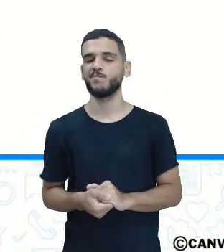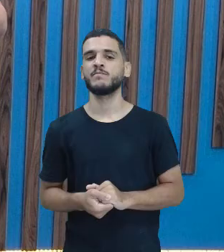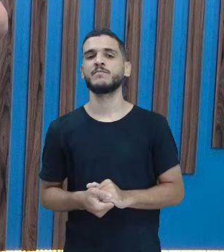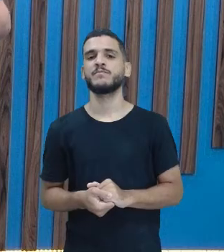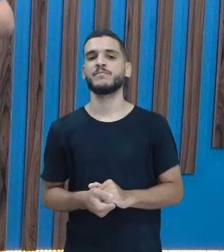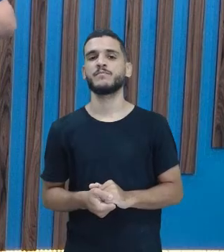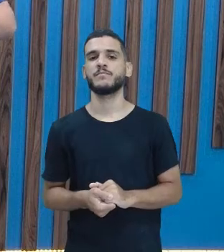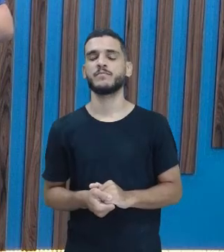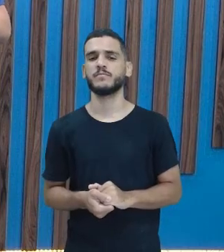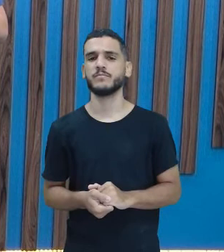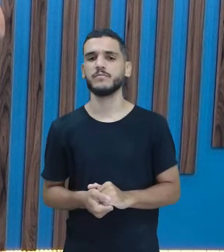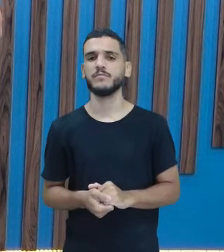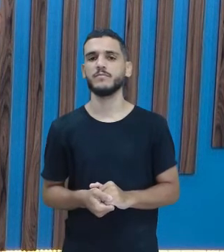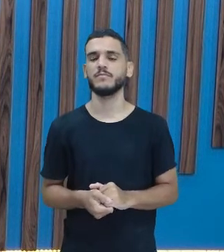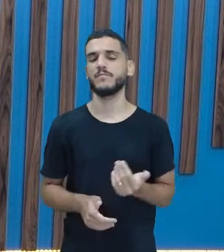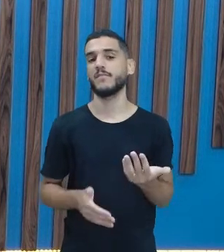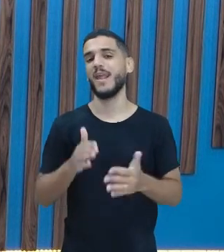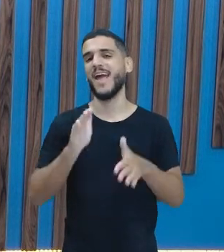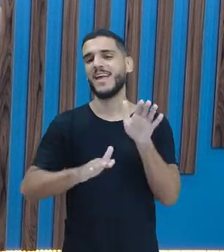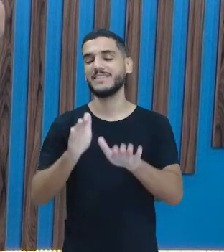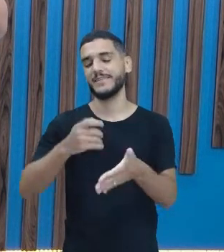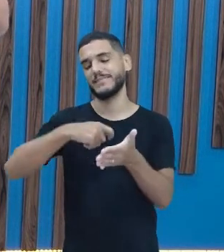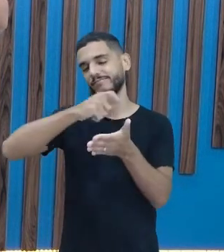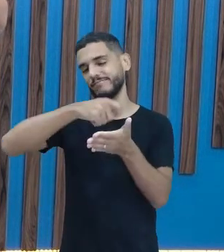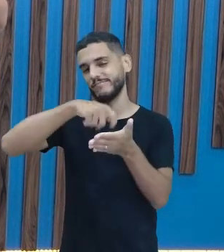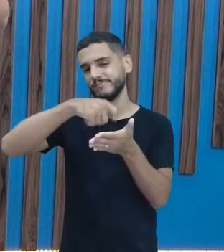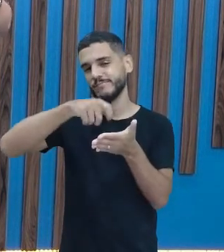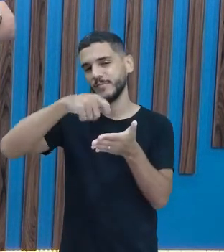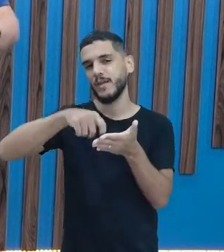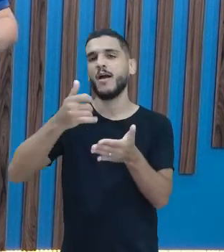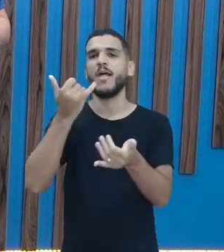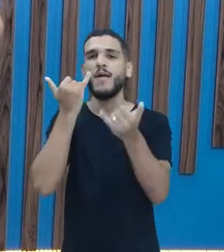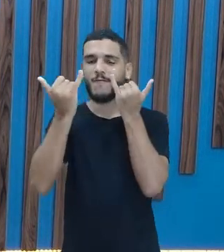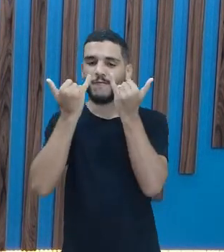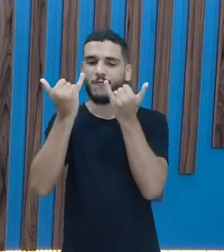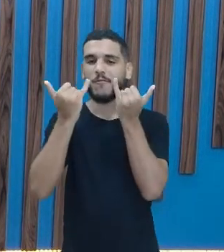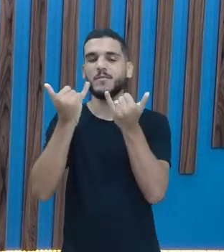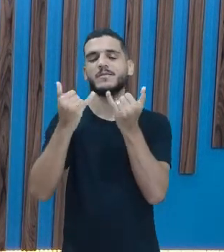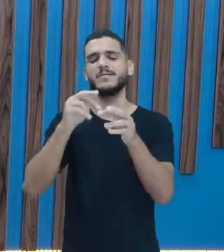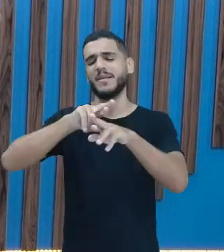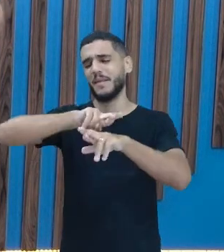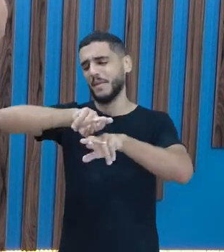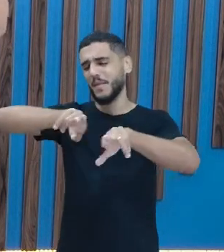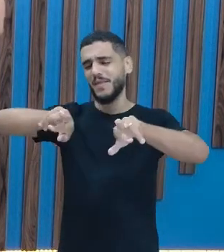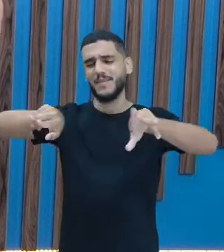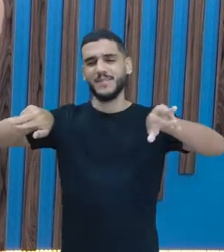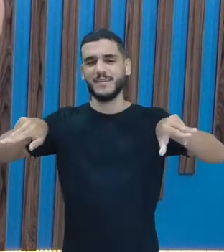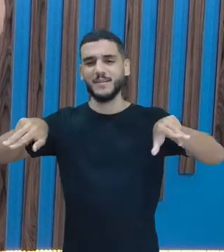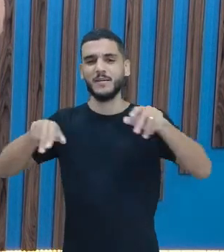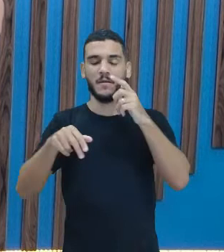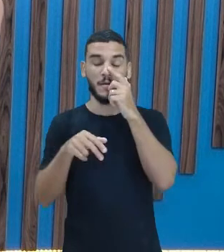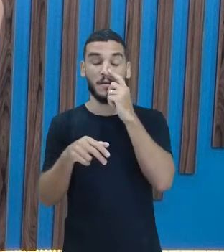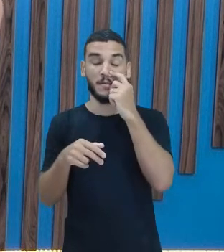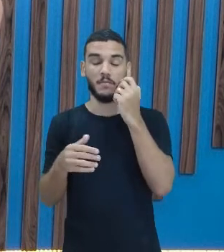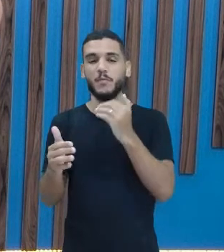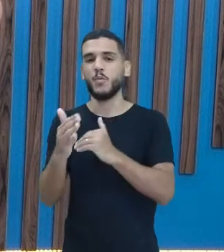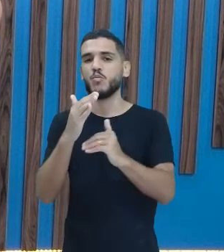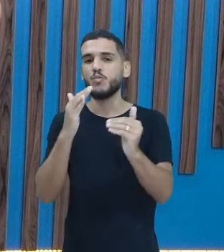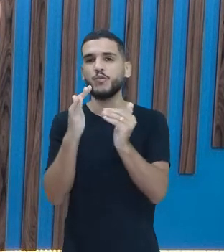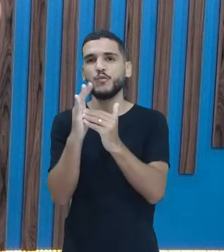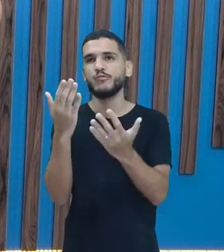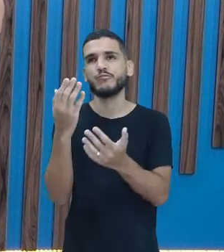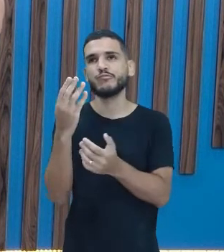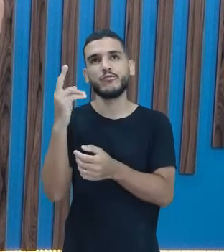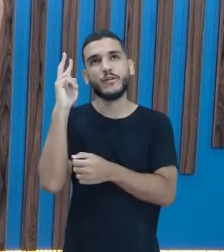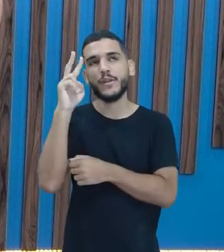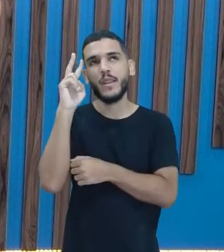às vezes, sai anotando uma informação ou outra, tá tudo ali fresquinho na